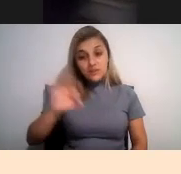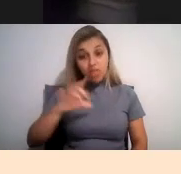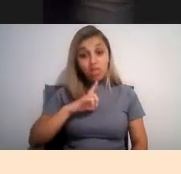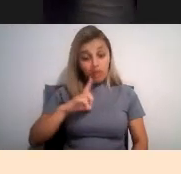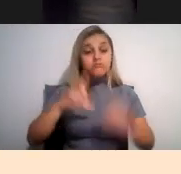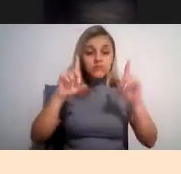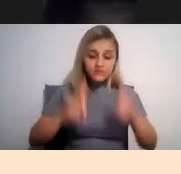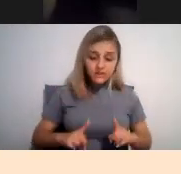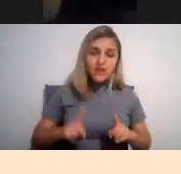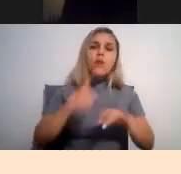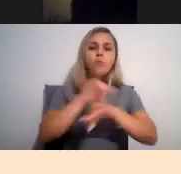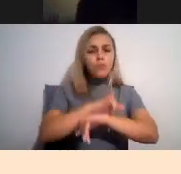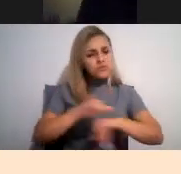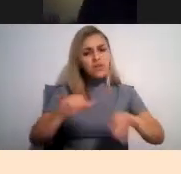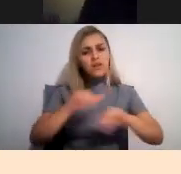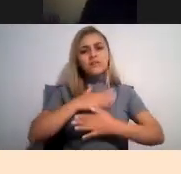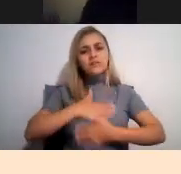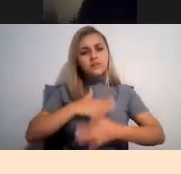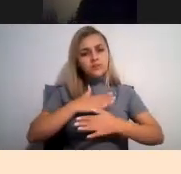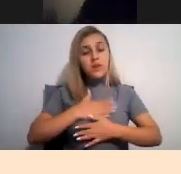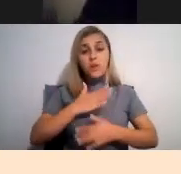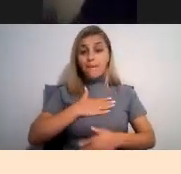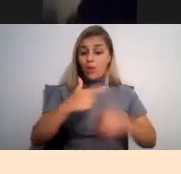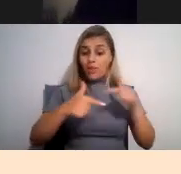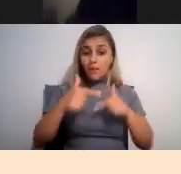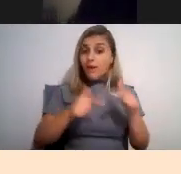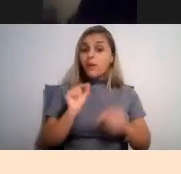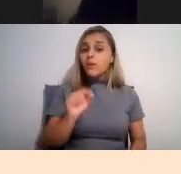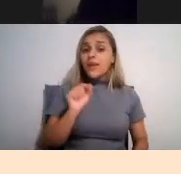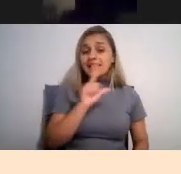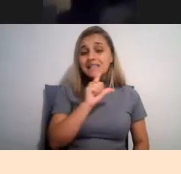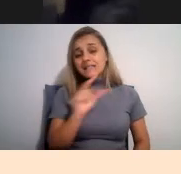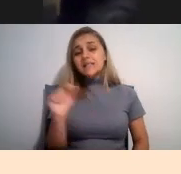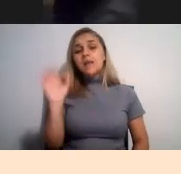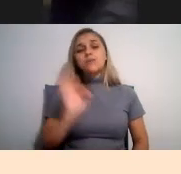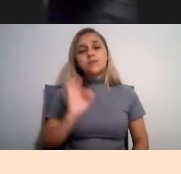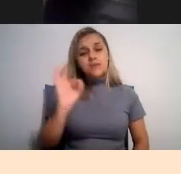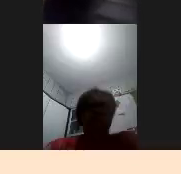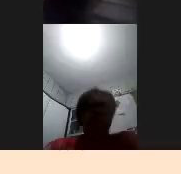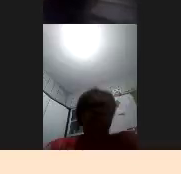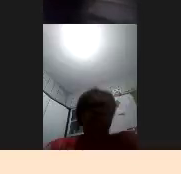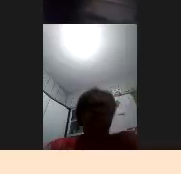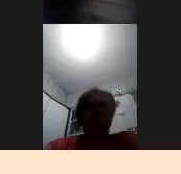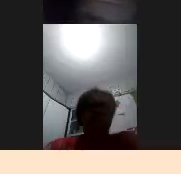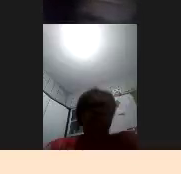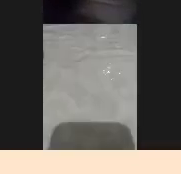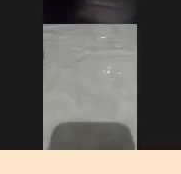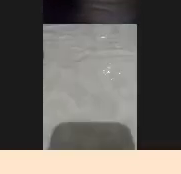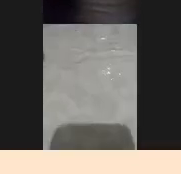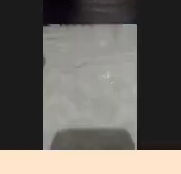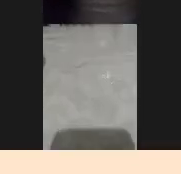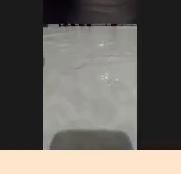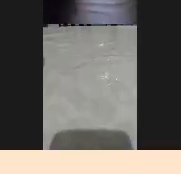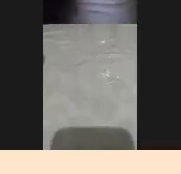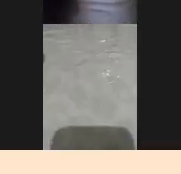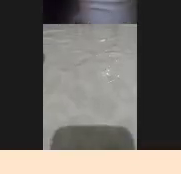que 100% do meu trabalho é comunicação dentro da área da saúde com essas crianças, com esses adolescentes e com as suas